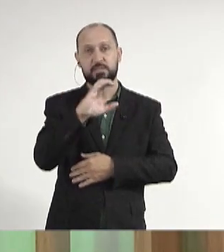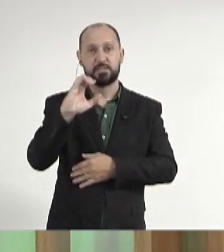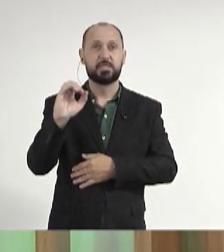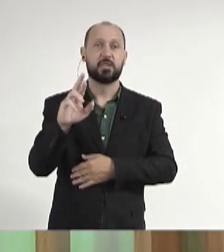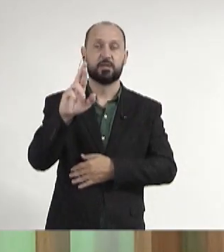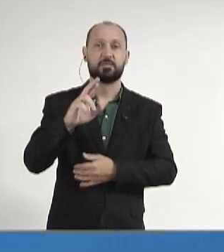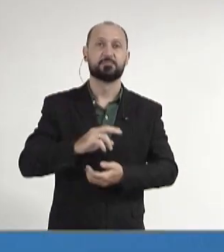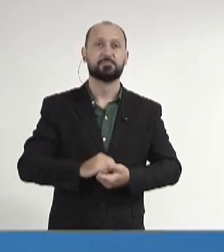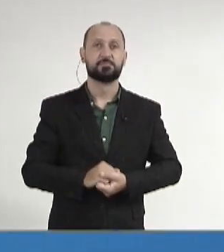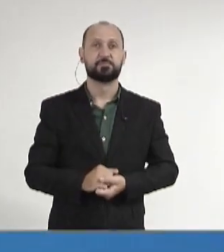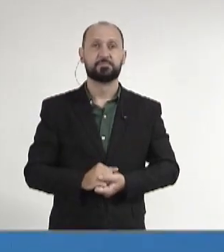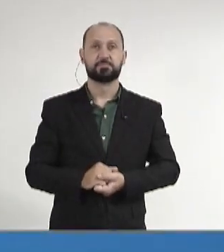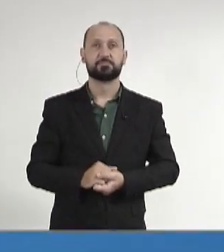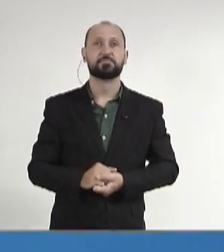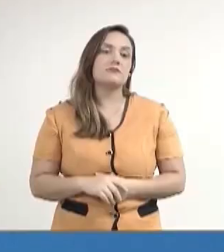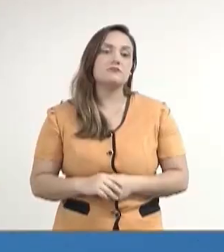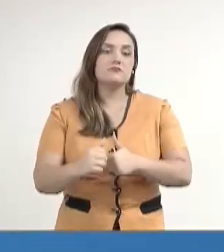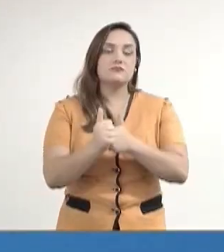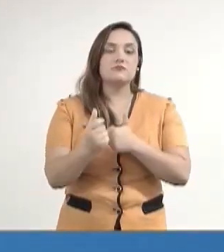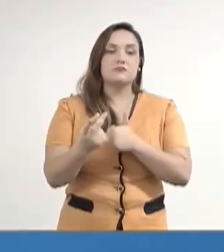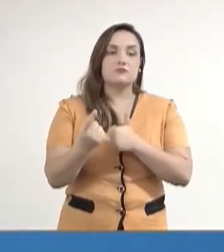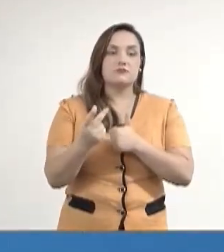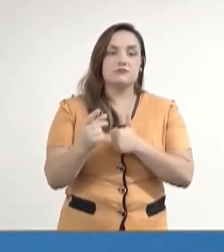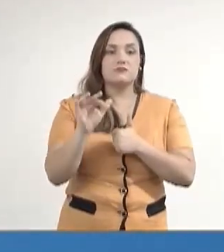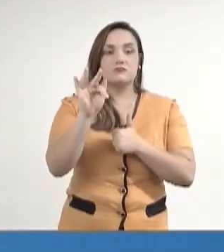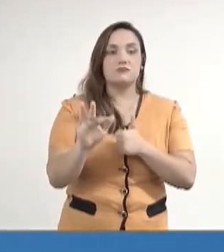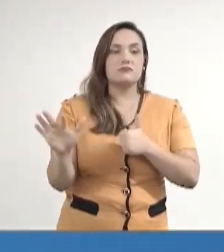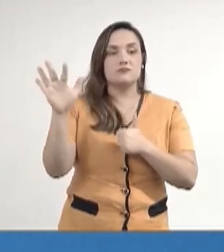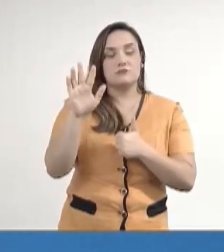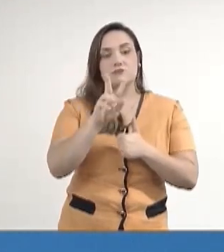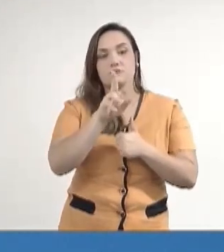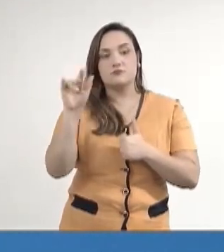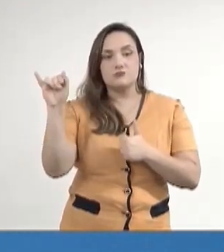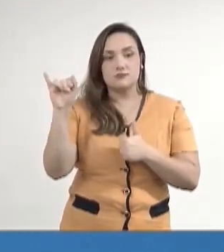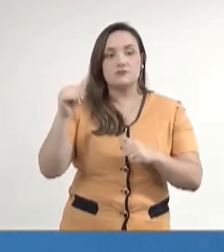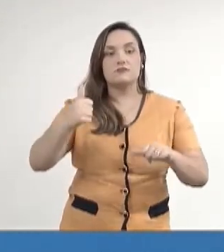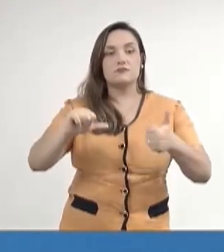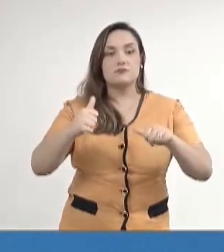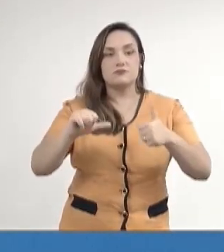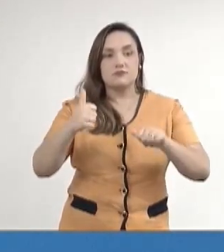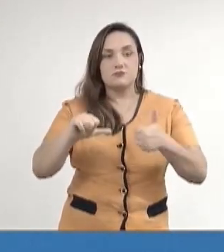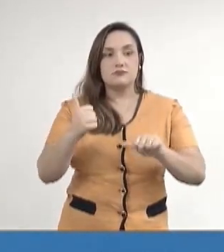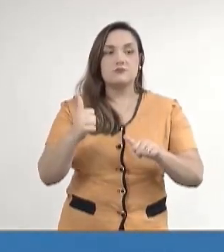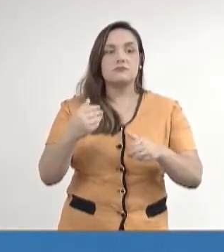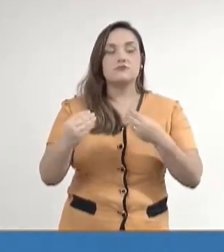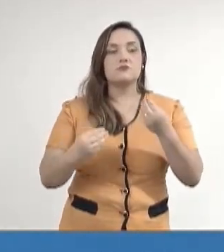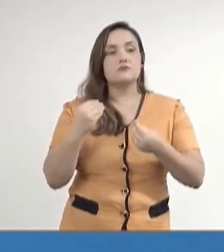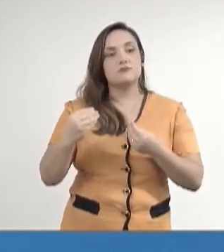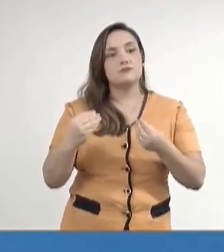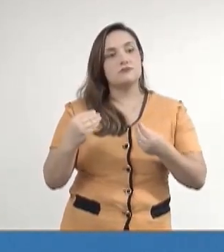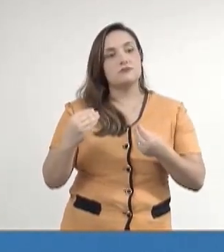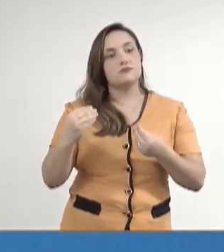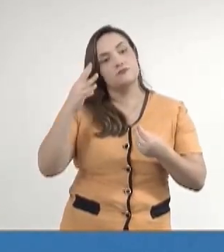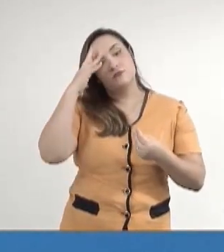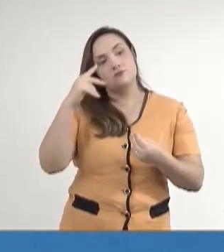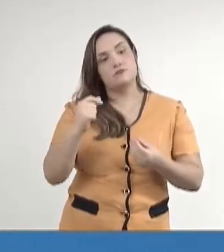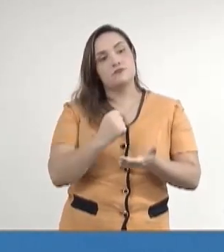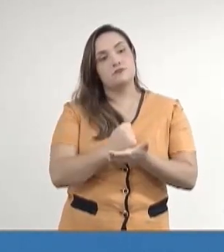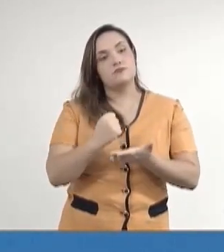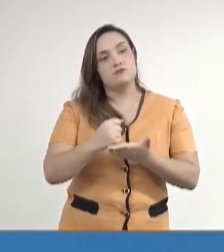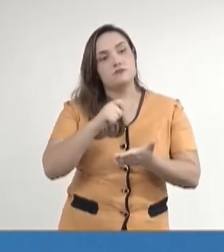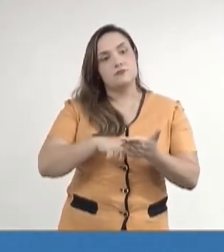CCR. O Tribunal de Contas da União vai analisar a solução do